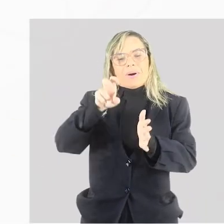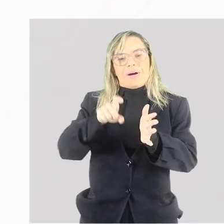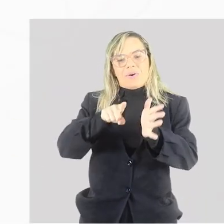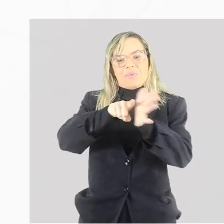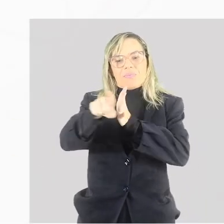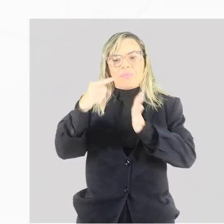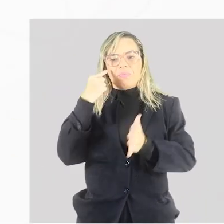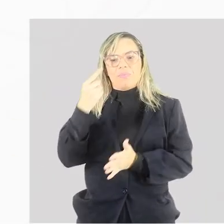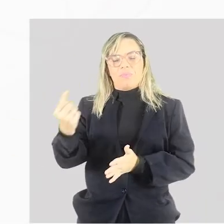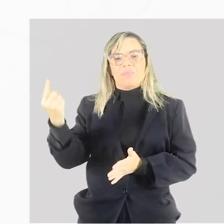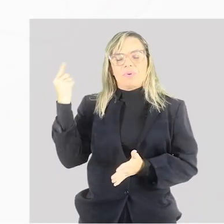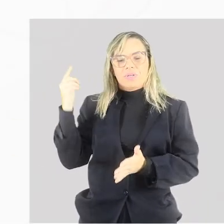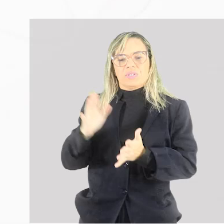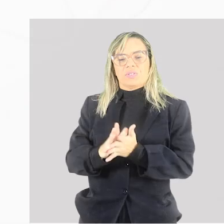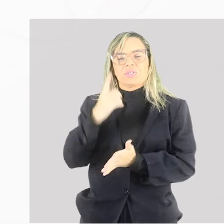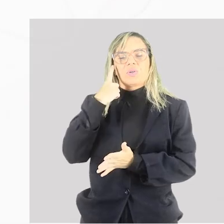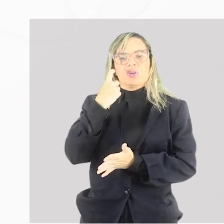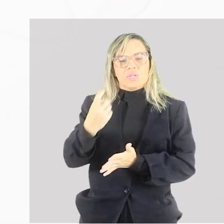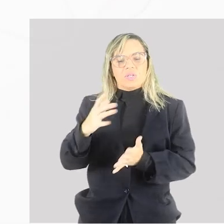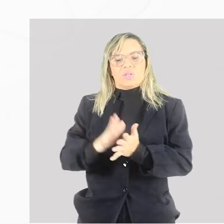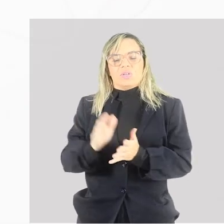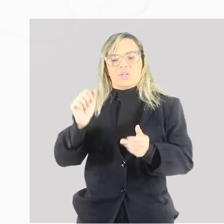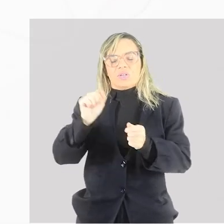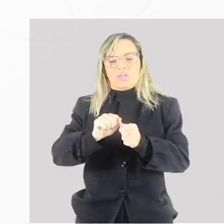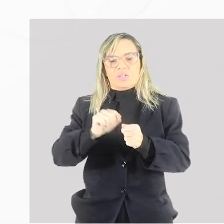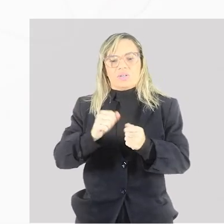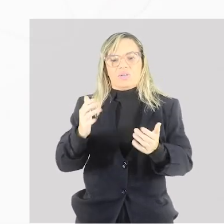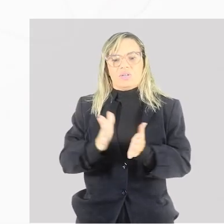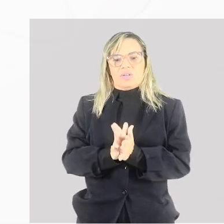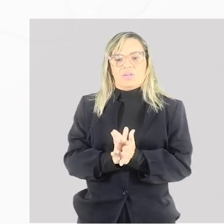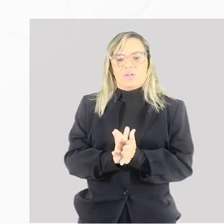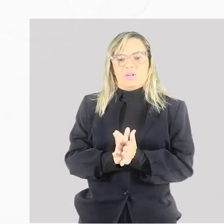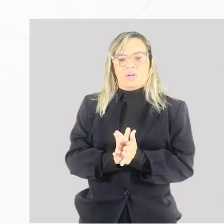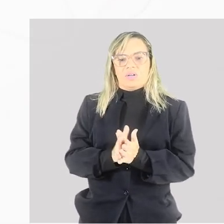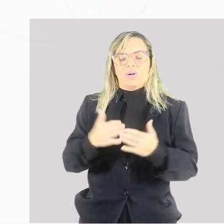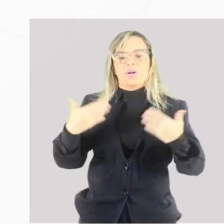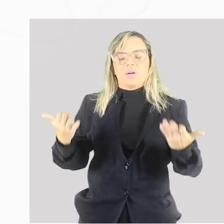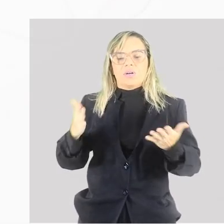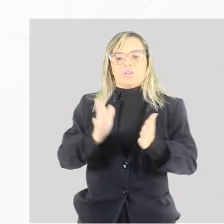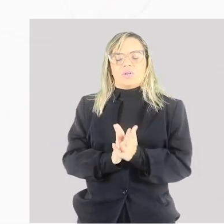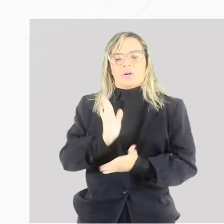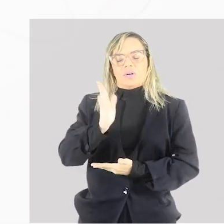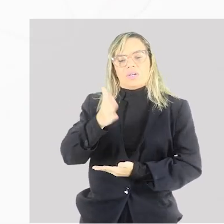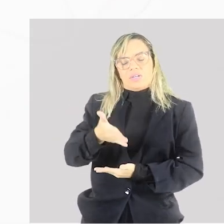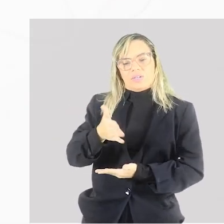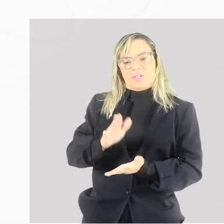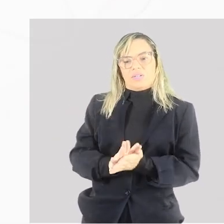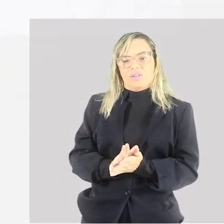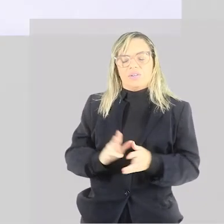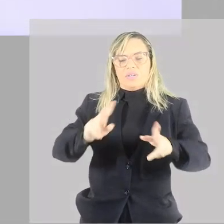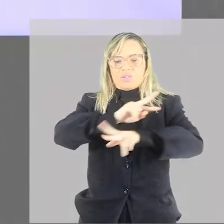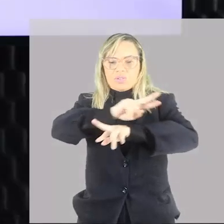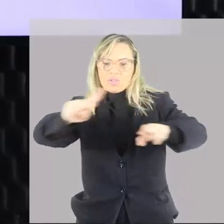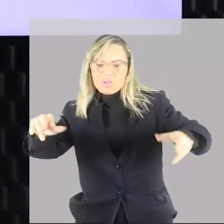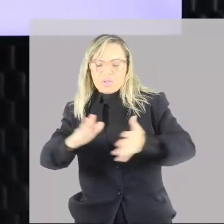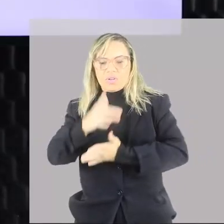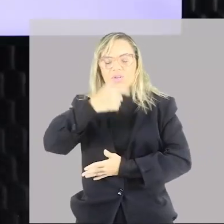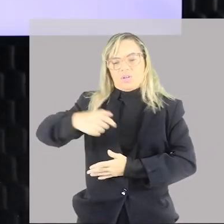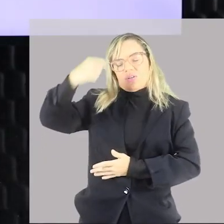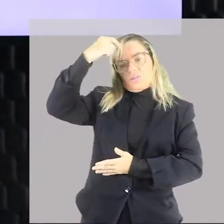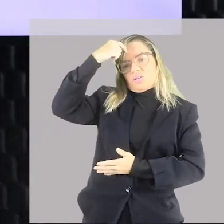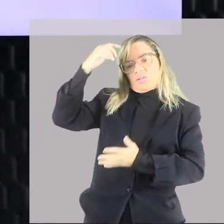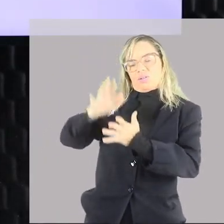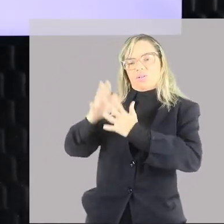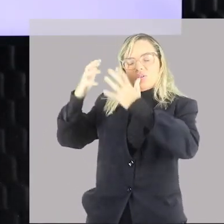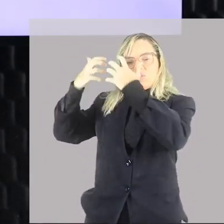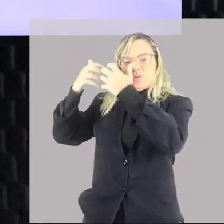uma questão interessante de ser feita, direta, e que traz para a gente uma série de outras reflexões a